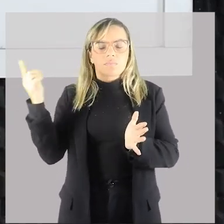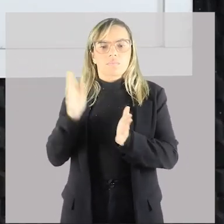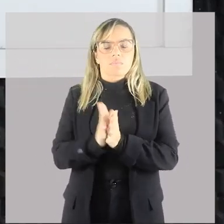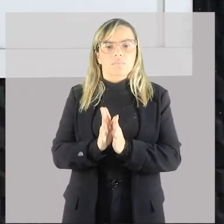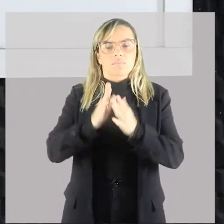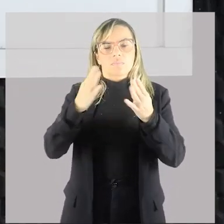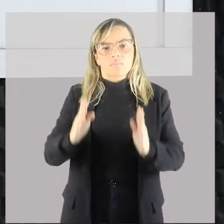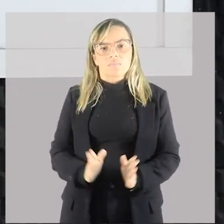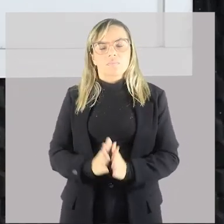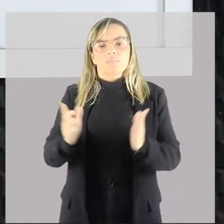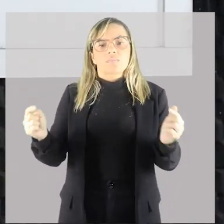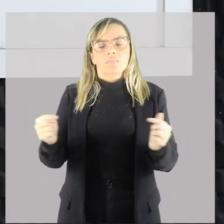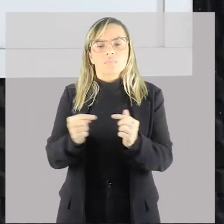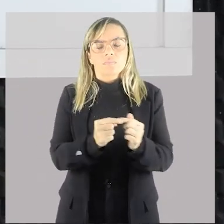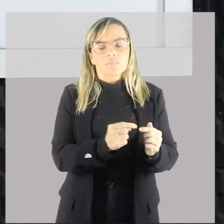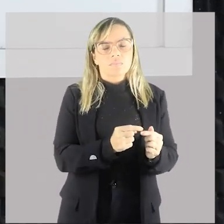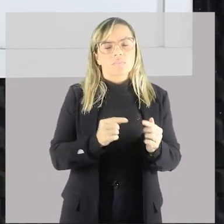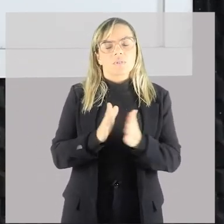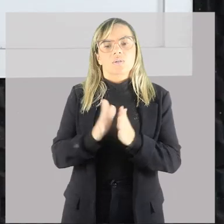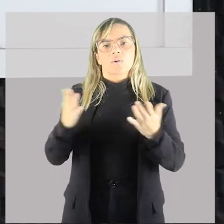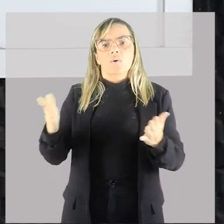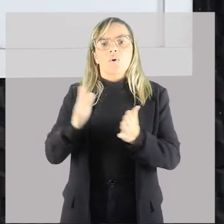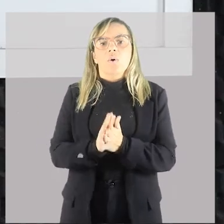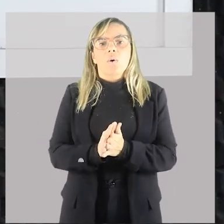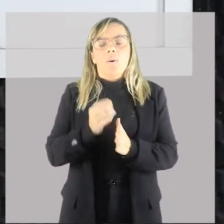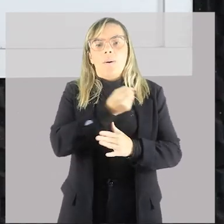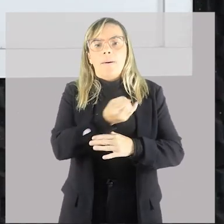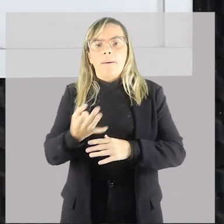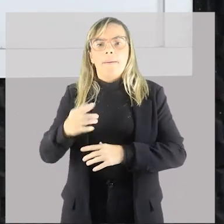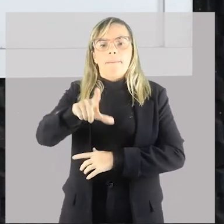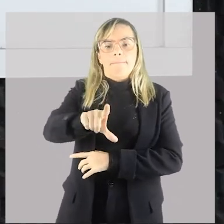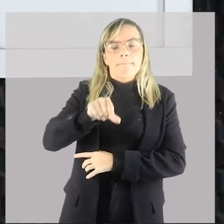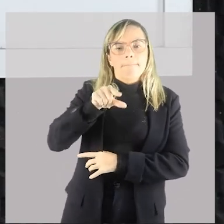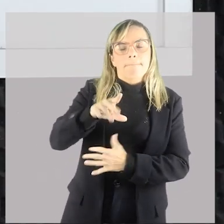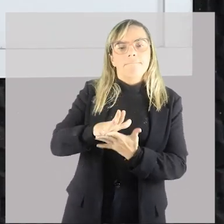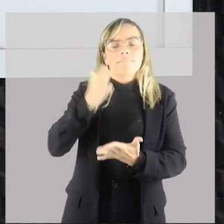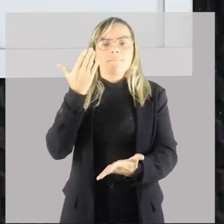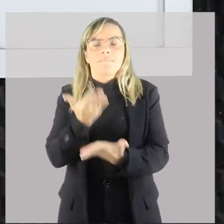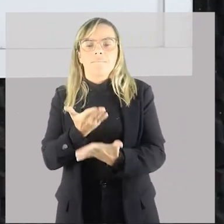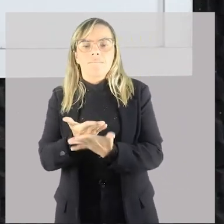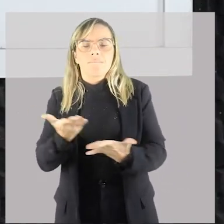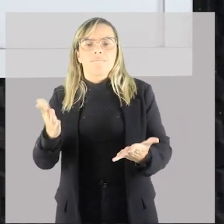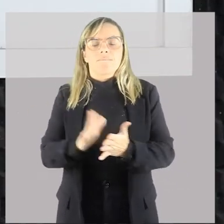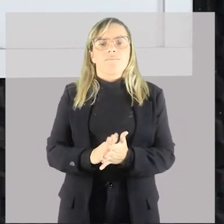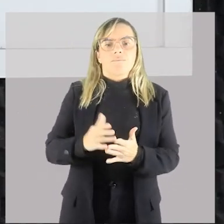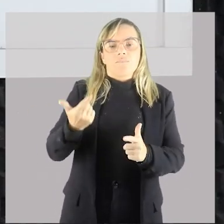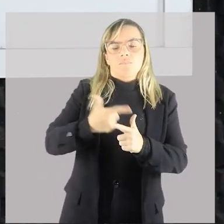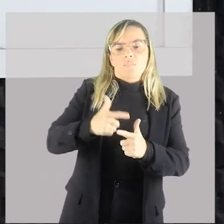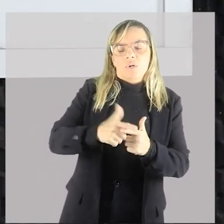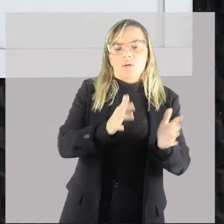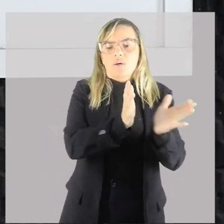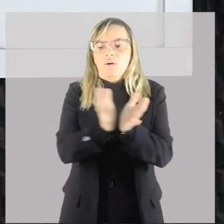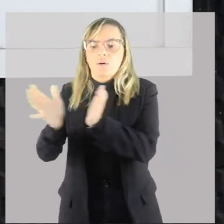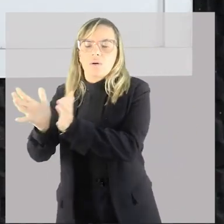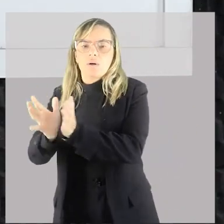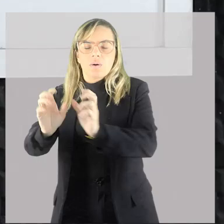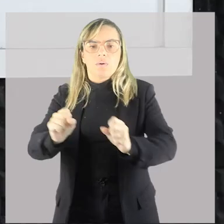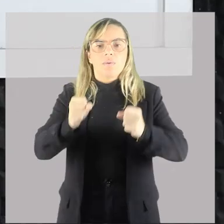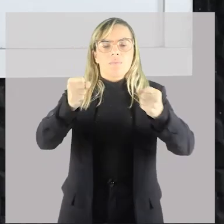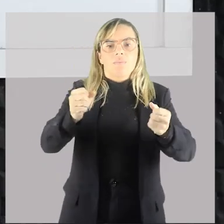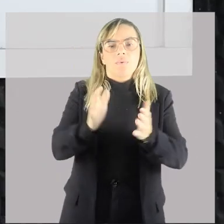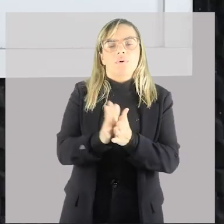análise combinatória, que estuda os problemas de contagem, quantos grupos você pode